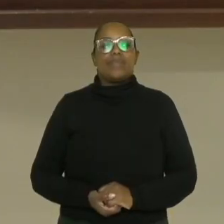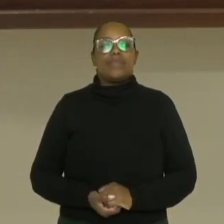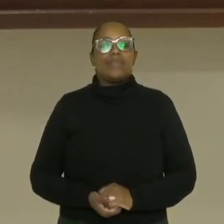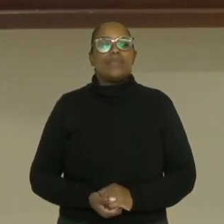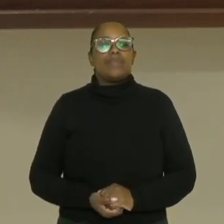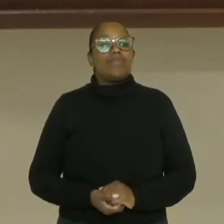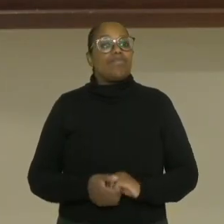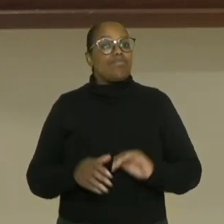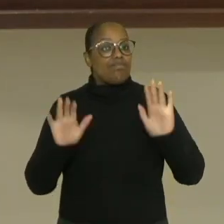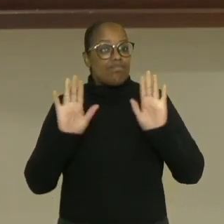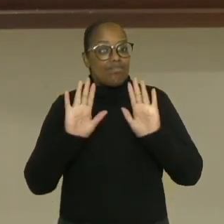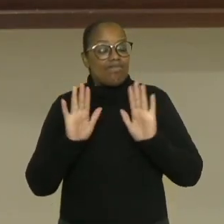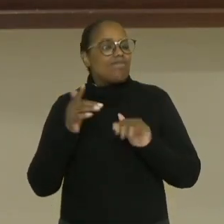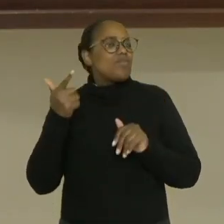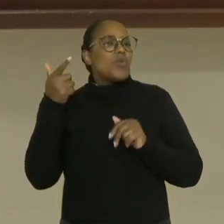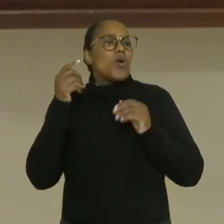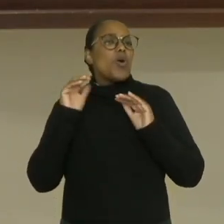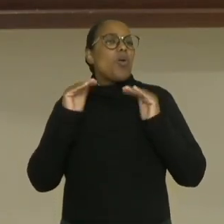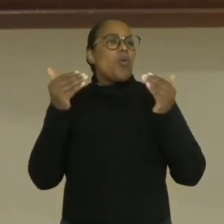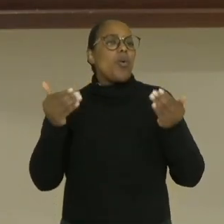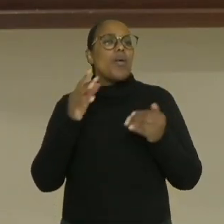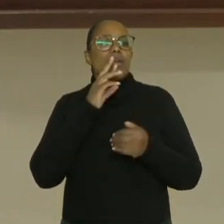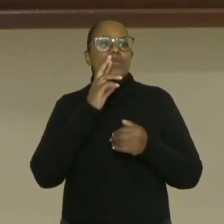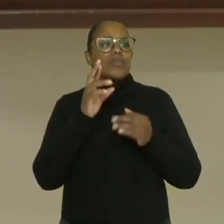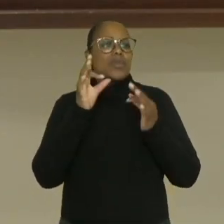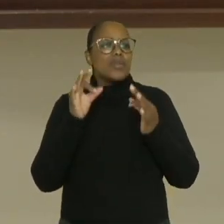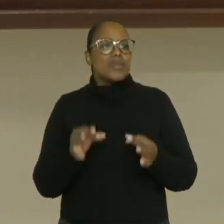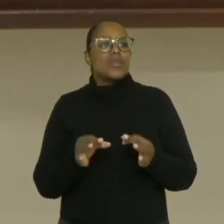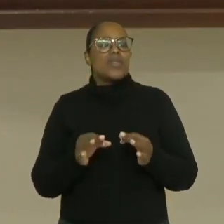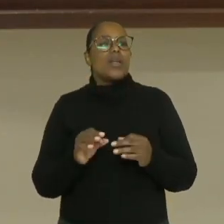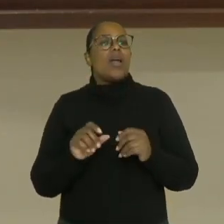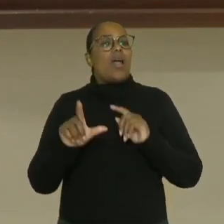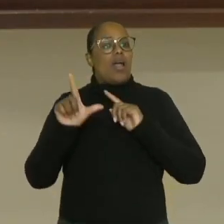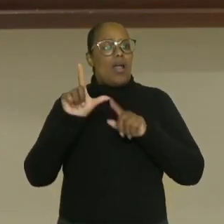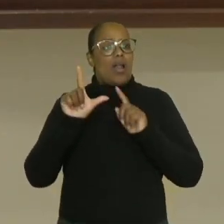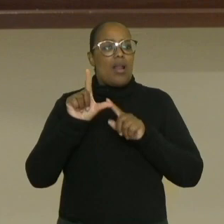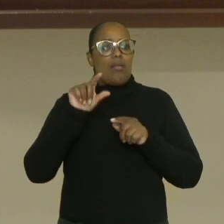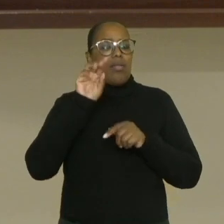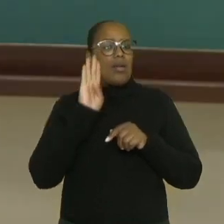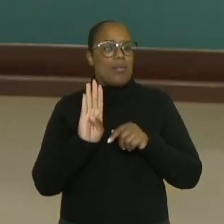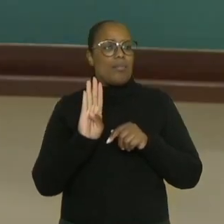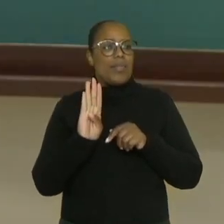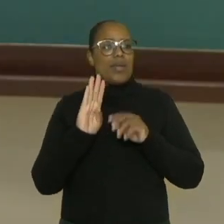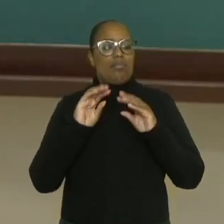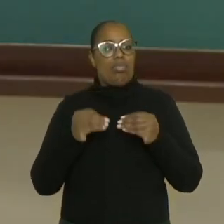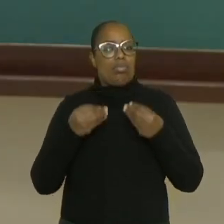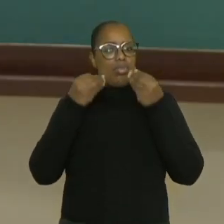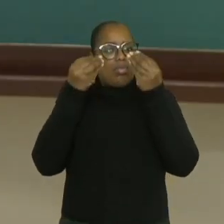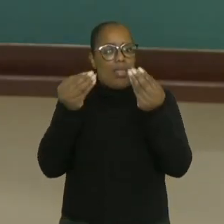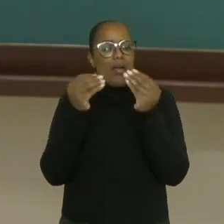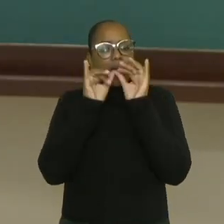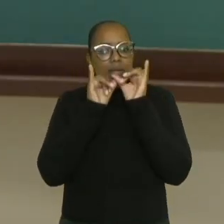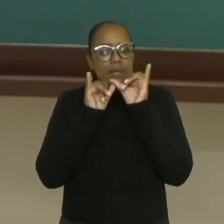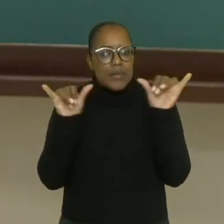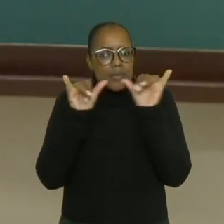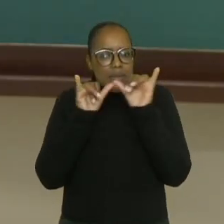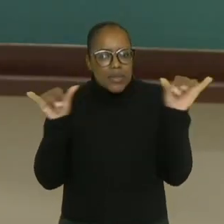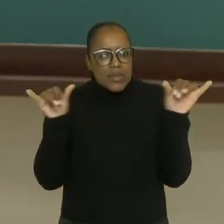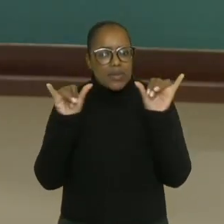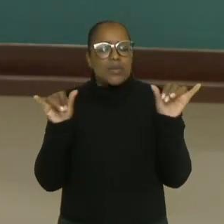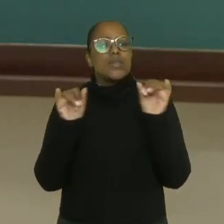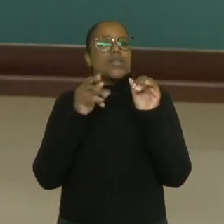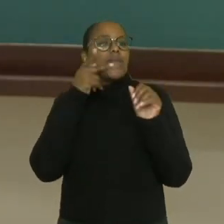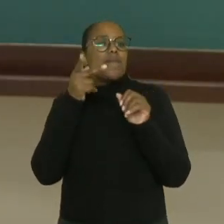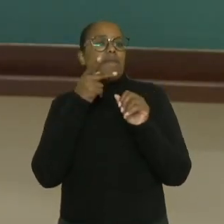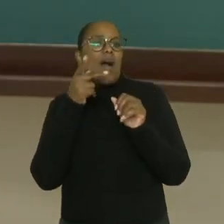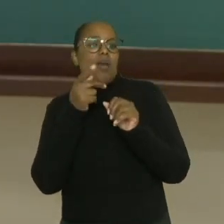E aí, gente, qual é a resposta certa? É a letra B. Fornecerem informações que fomentam o